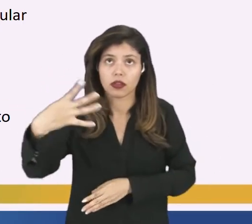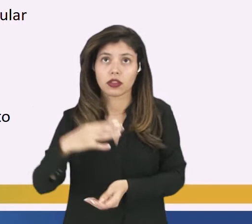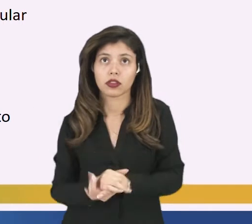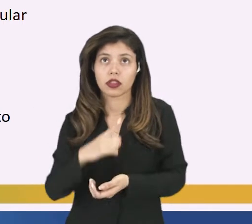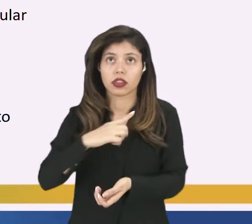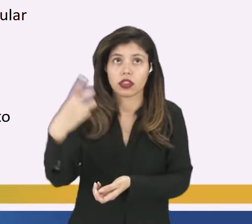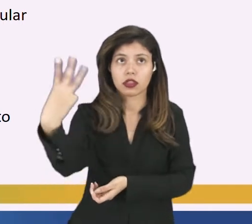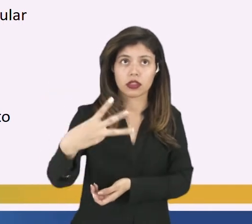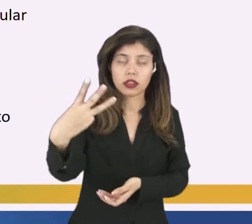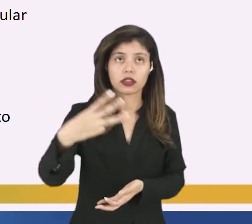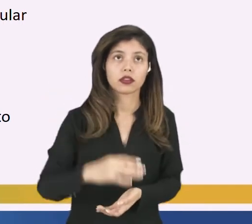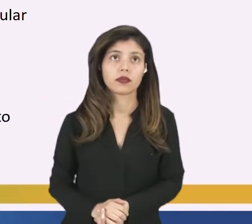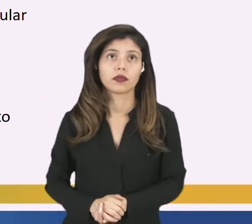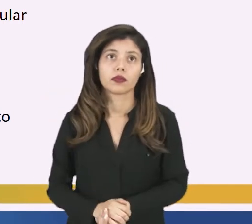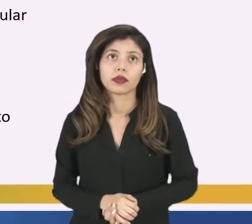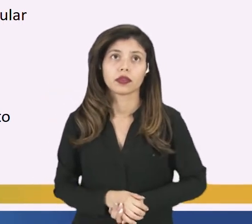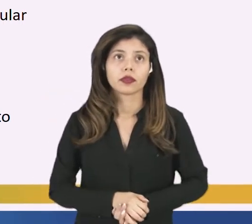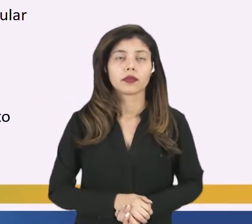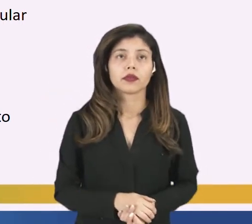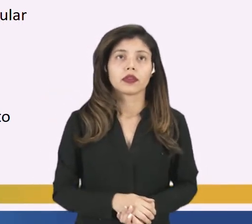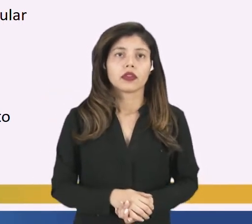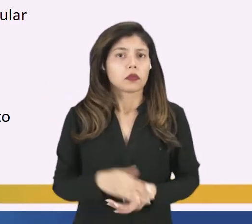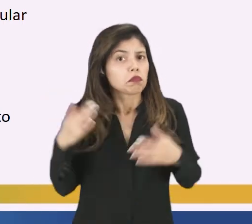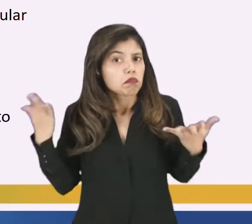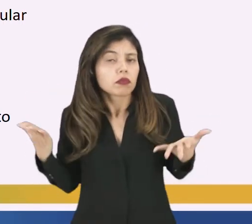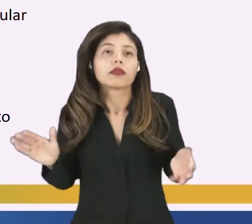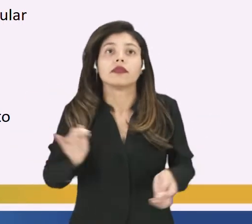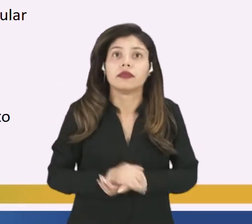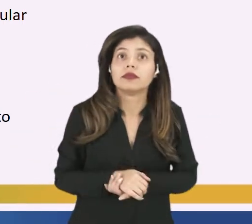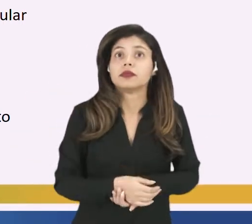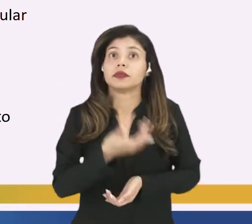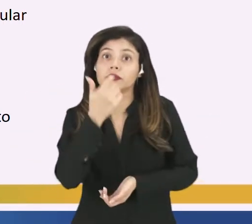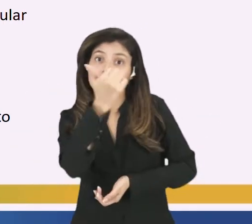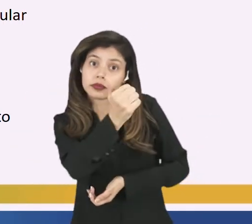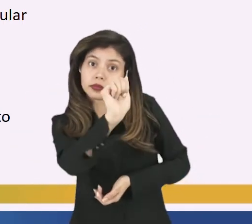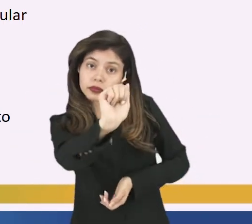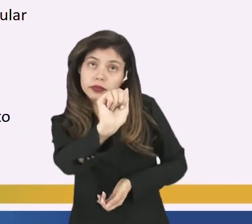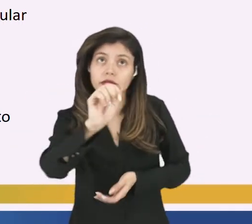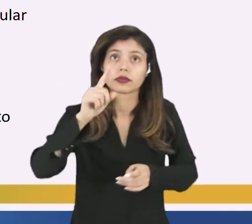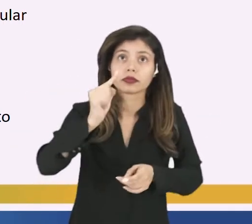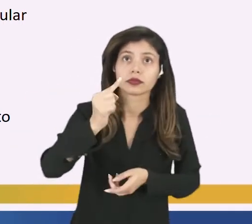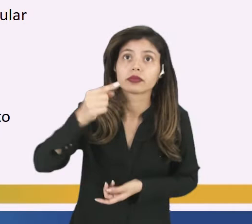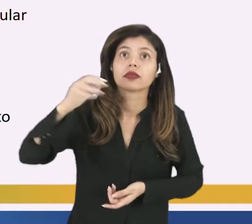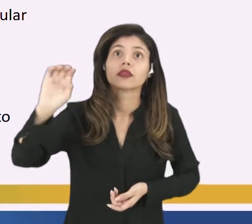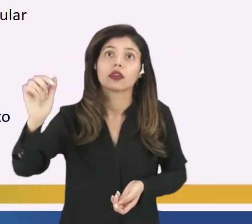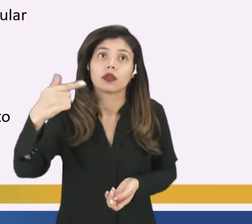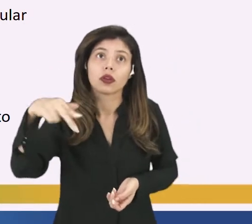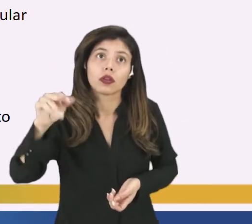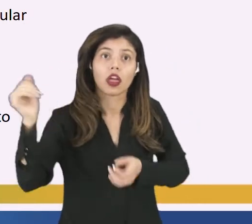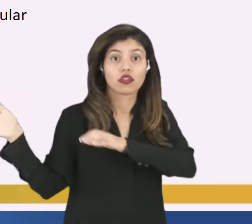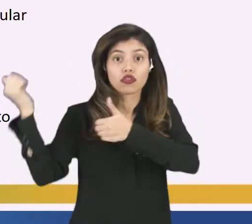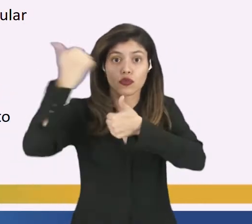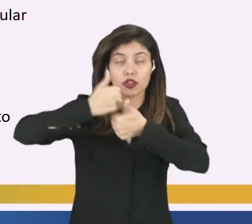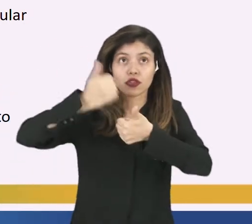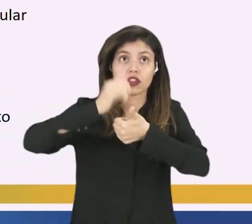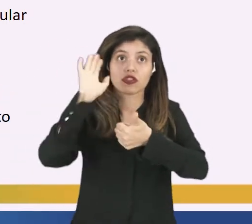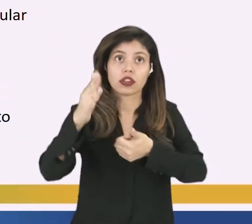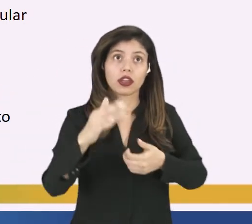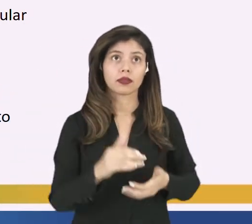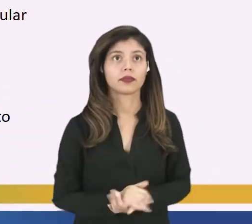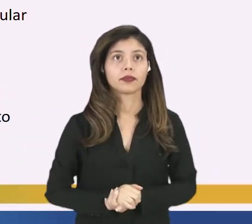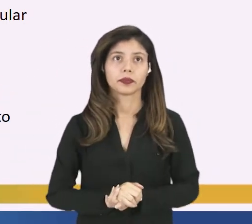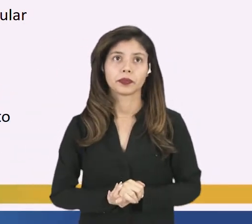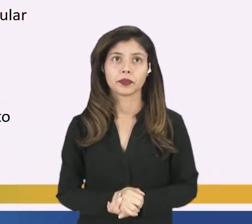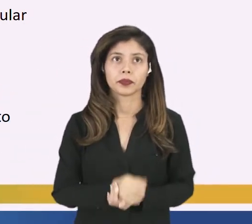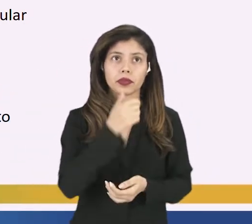A, 2 e 4 e tem coeficiente angular igual a 3. Opa, eu tenho um ponto A e o coeficiente angular. Então eu jogo direto na fórmula,